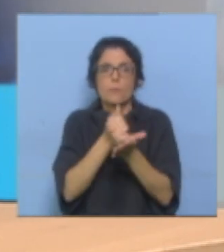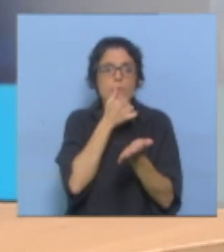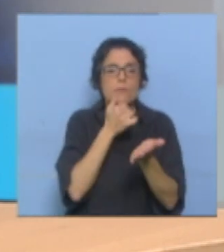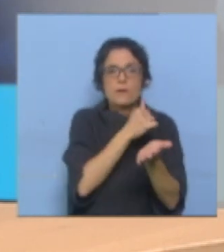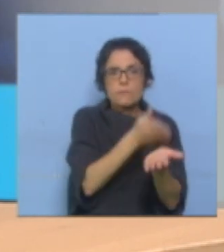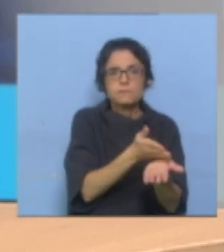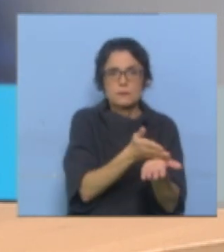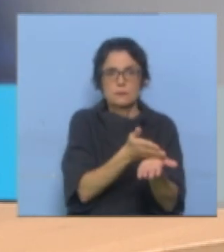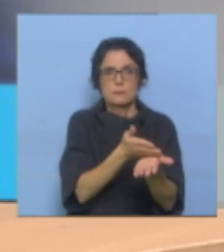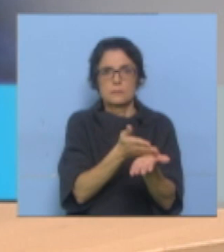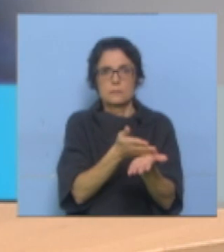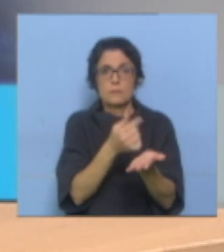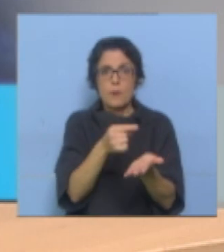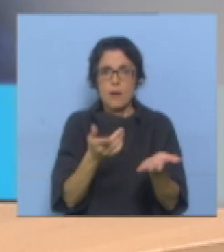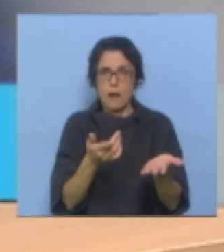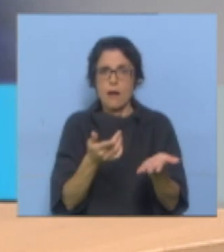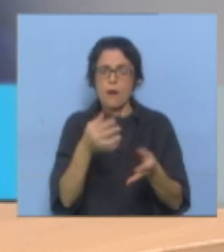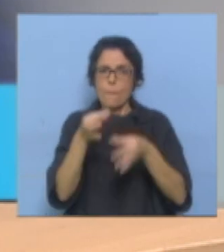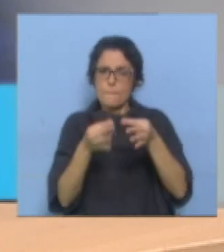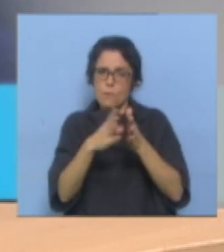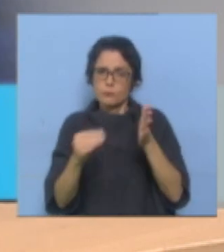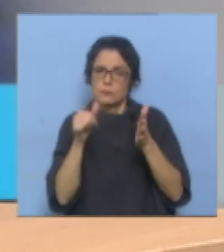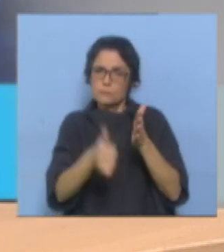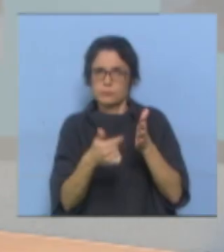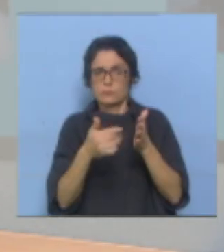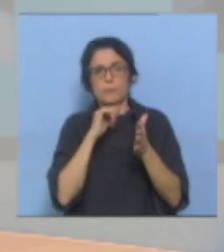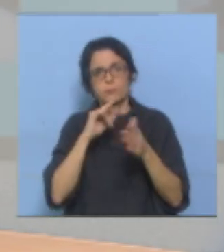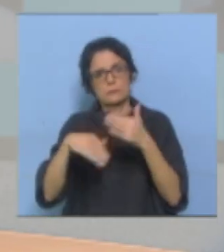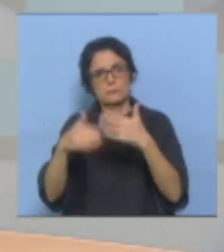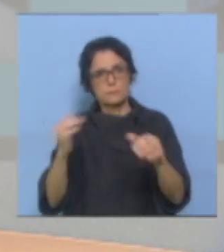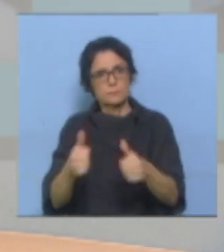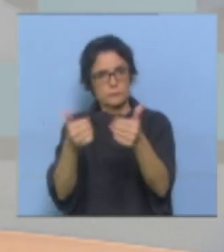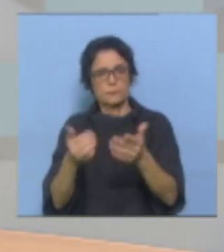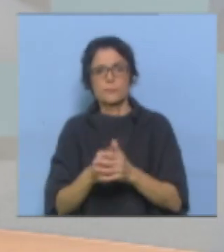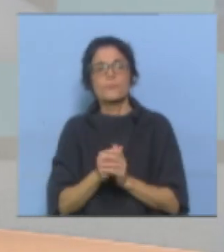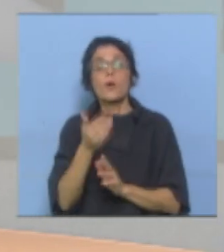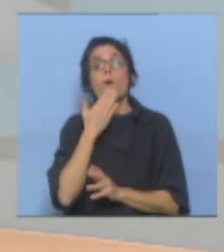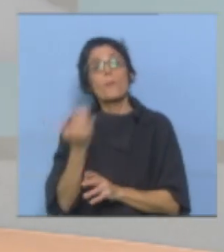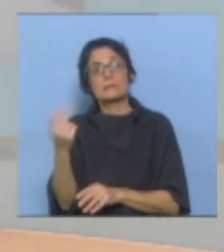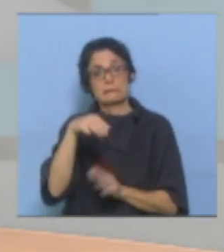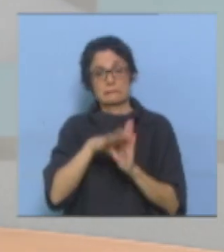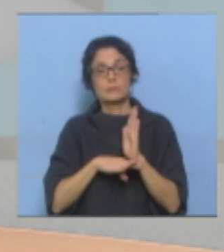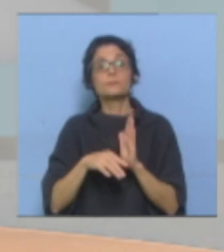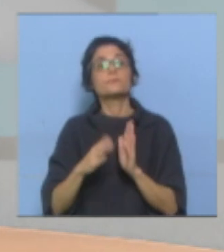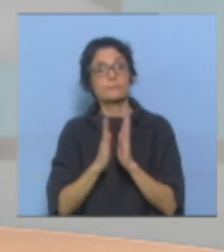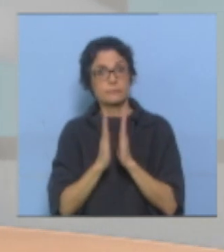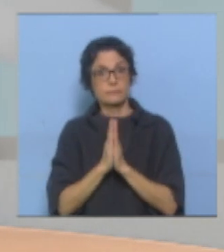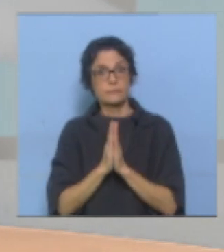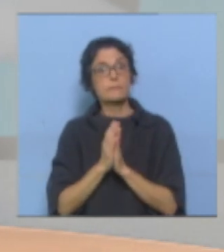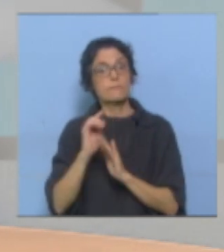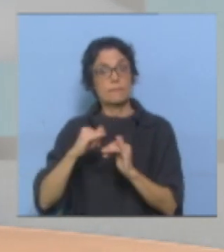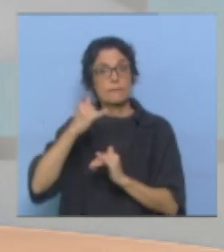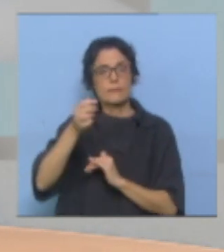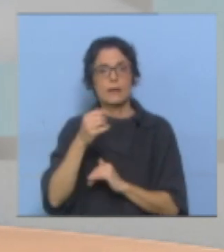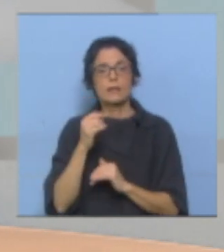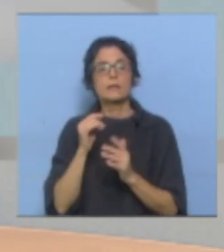seja dado mais atenção a este tipo de justiça. Muito bem, Eunice, muito obrigado por teres vindo hoje aqui ao programa Eclésia. Mais logo, não esqueça